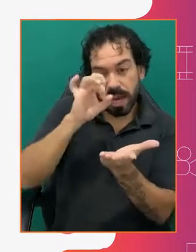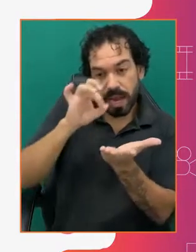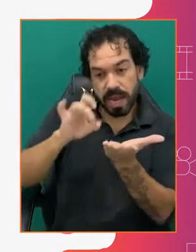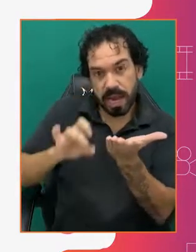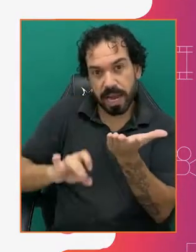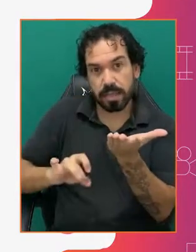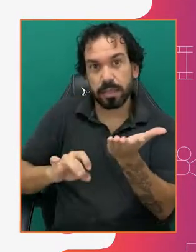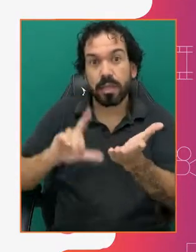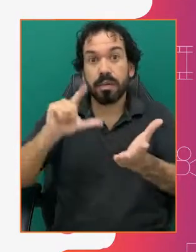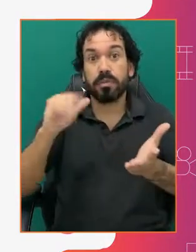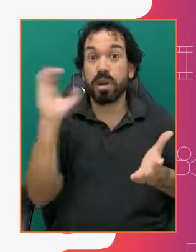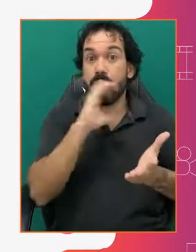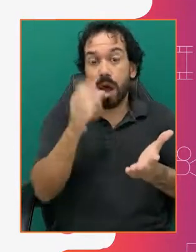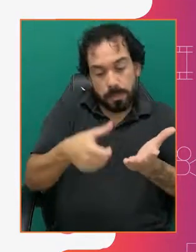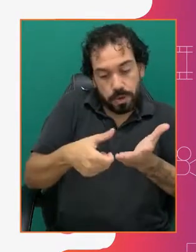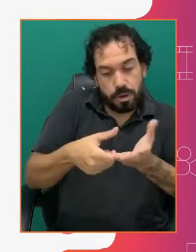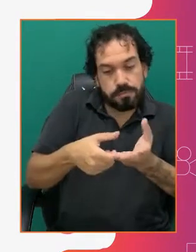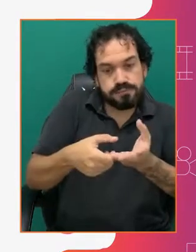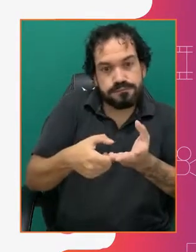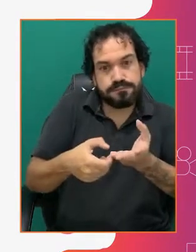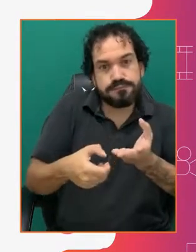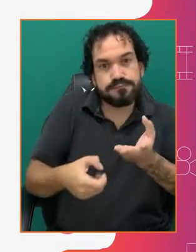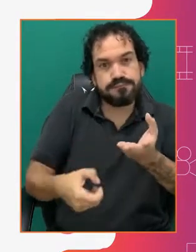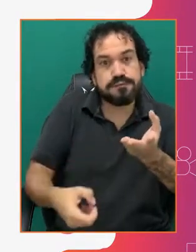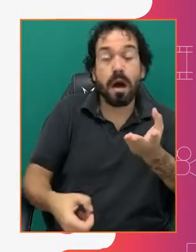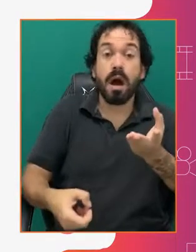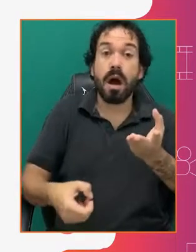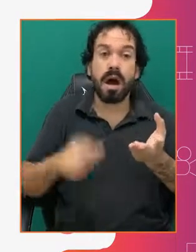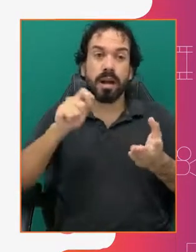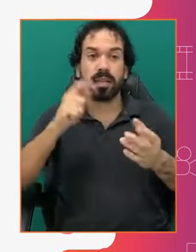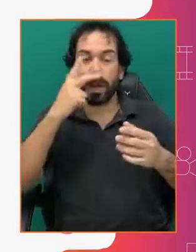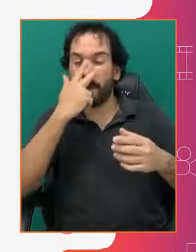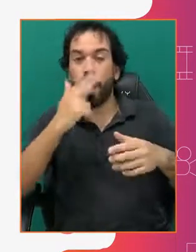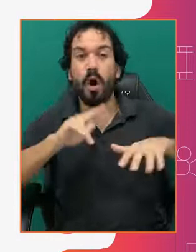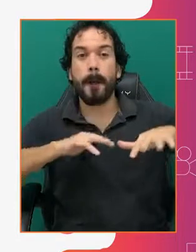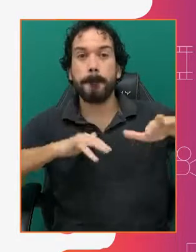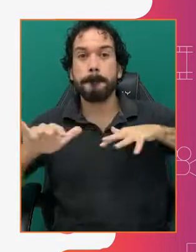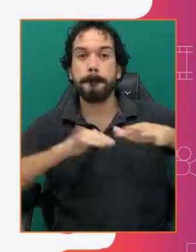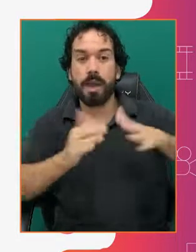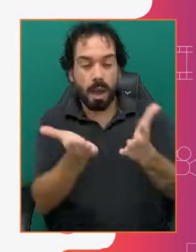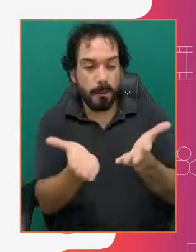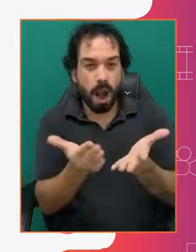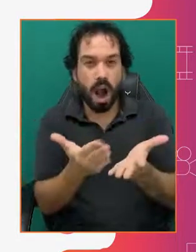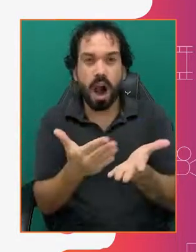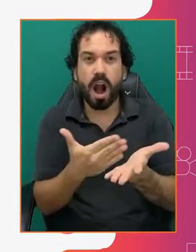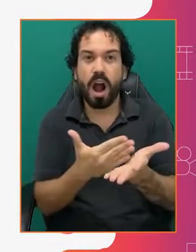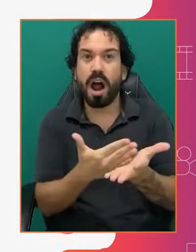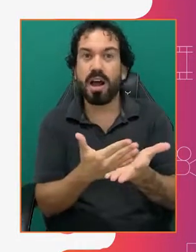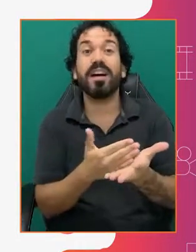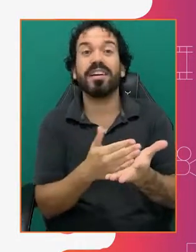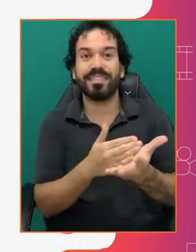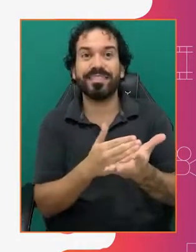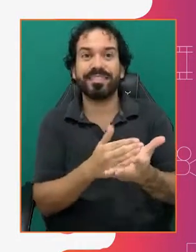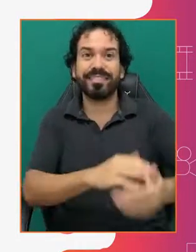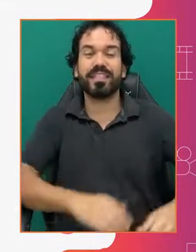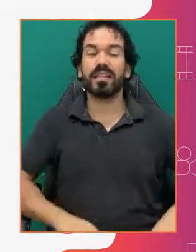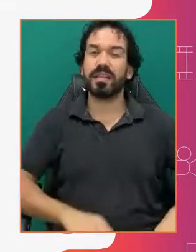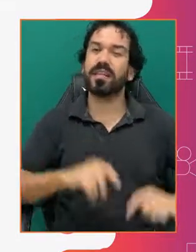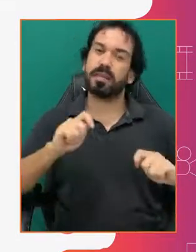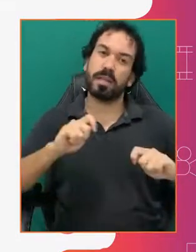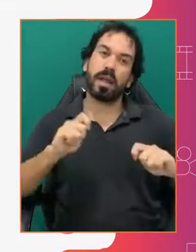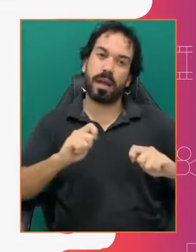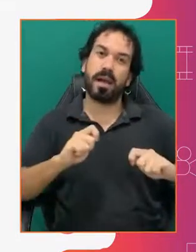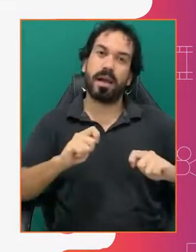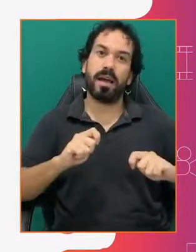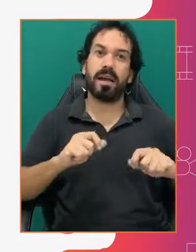e quando passamos rapidamente essas folhas, conseguimos ver então a ilusão do movimento. Dá para fazer isso